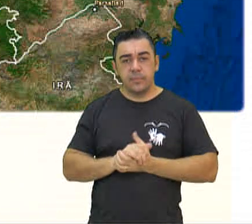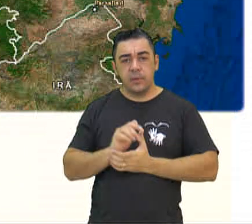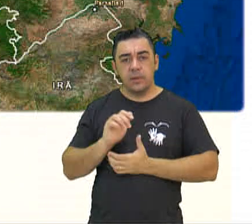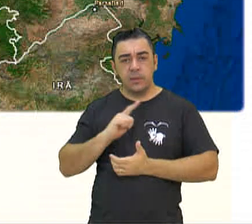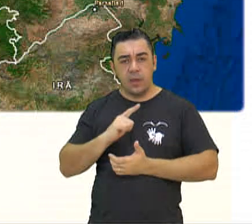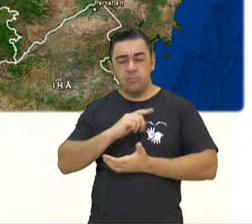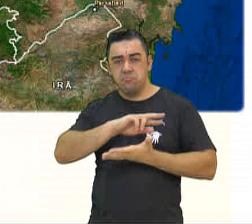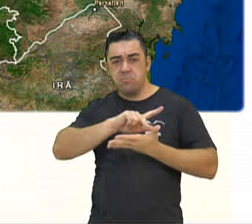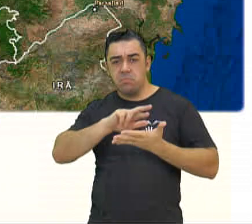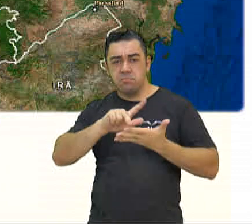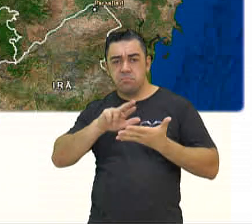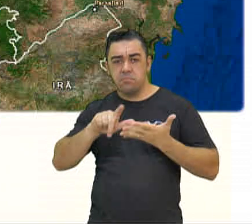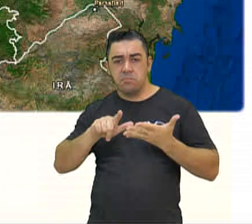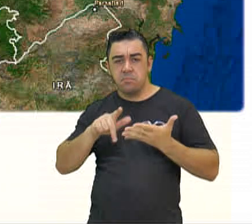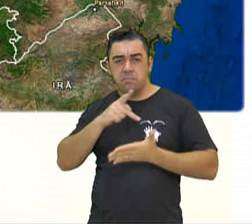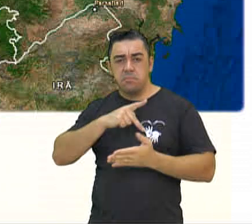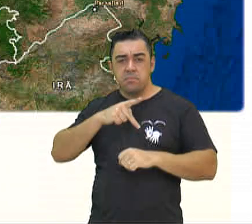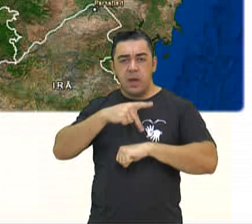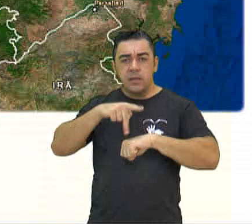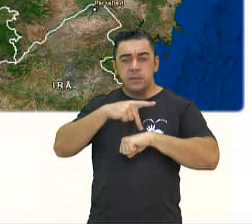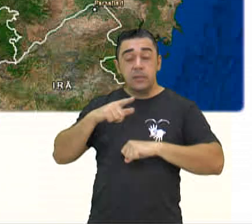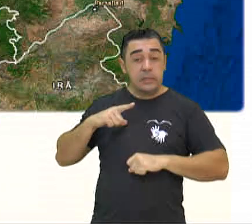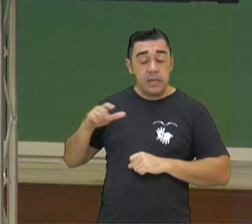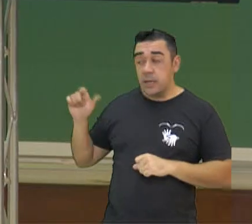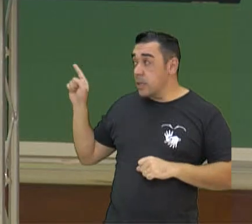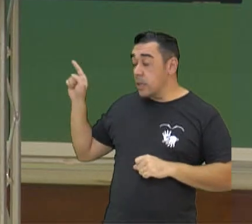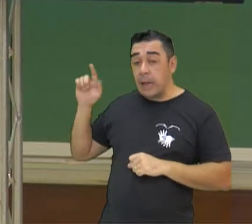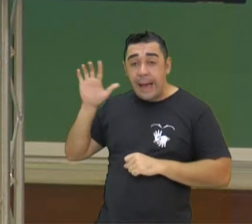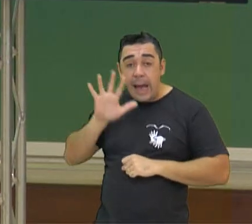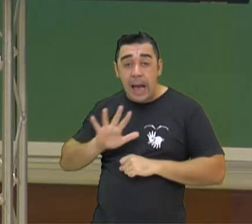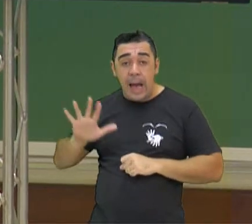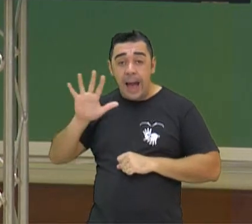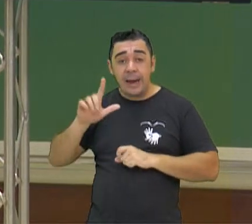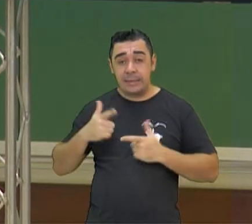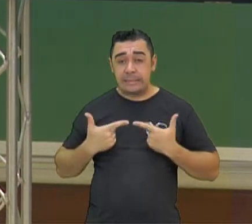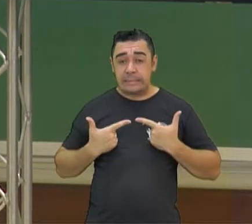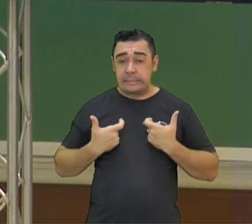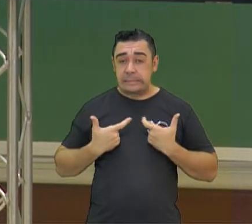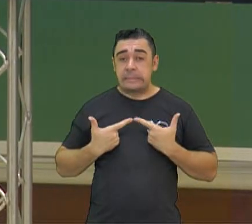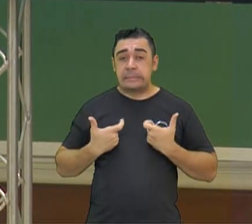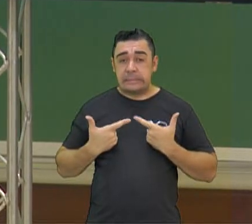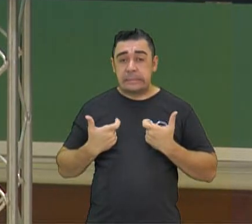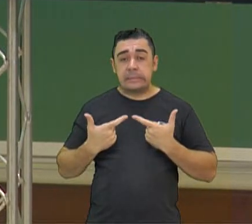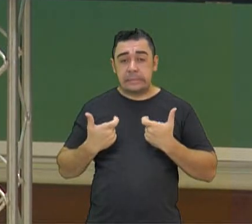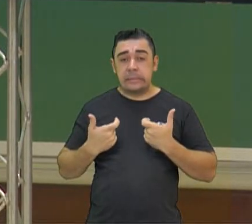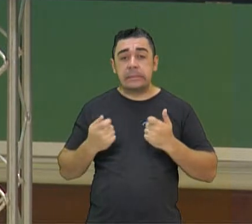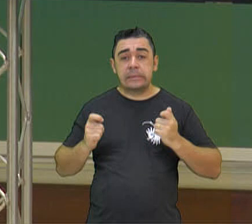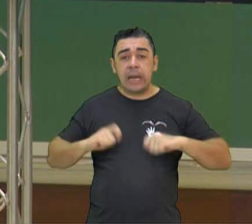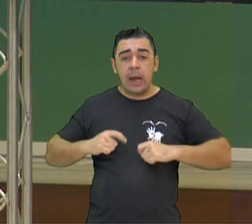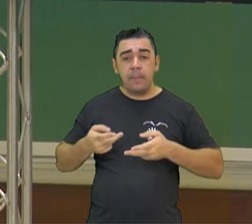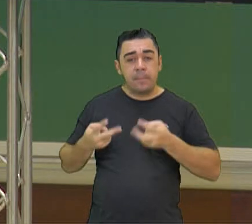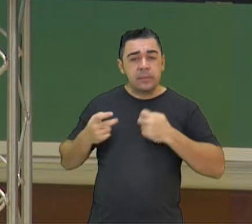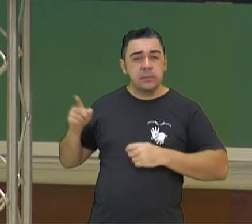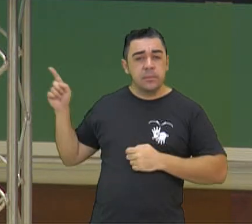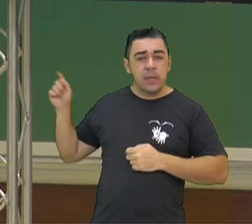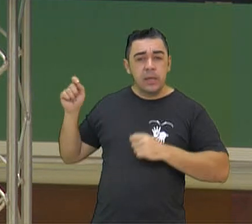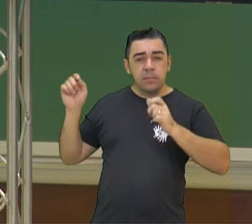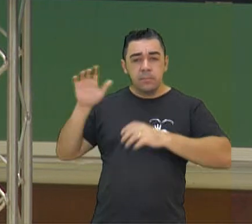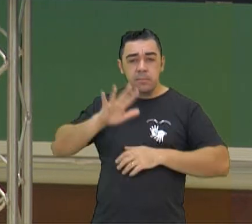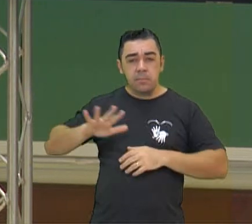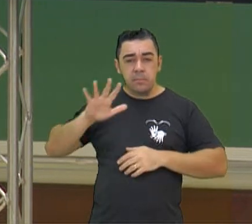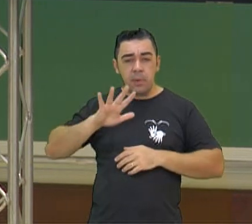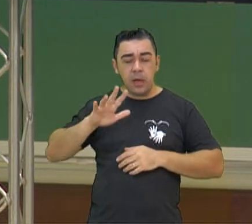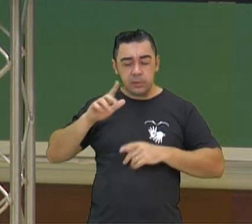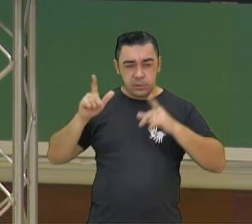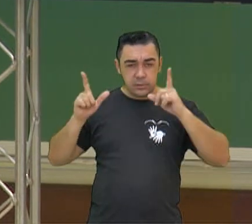Azerbaijão, e toda esta área, então, é uma área de conflitos. Essa imagem de satélite, dá para perceber que essas